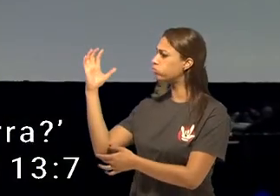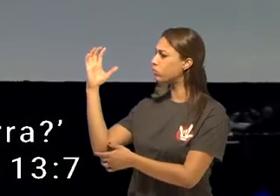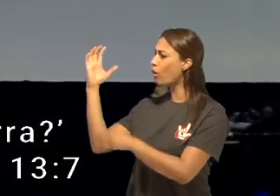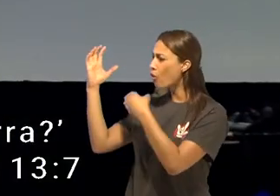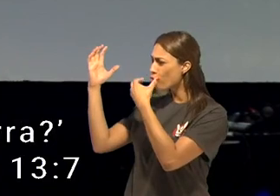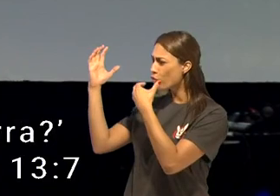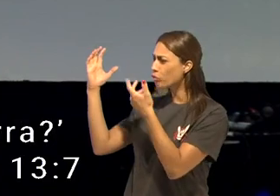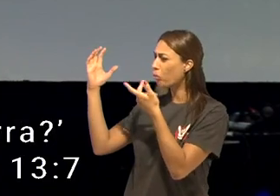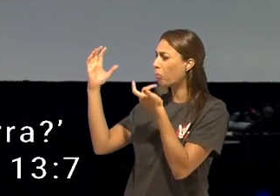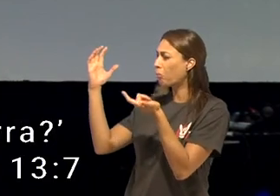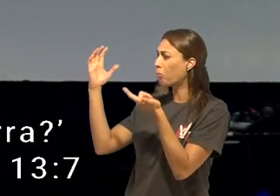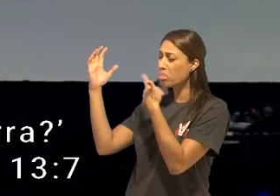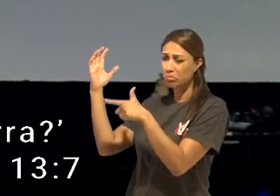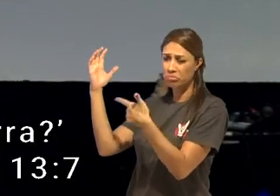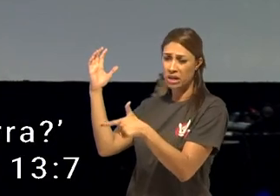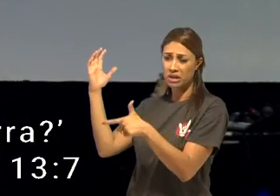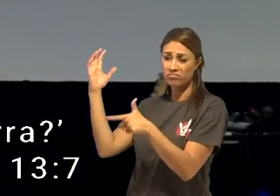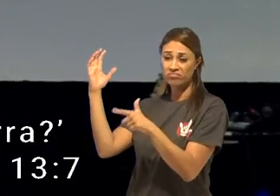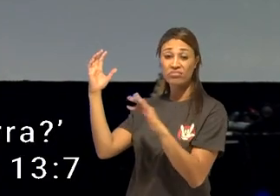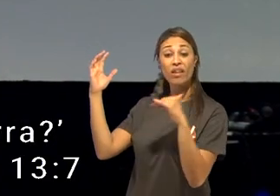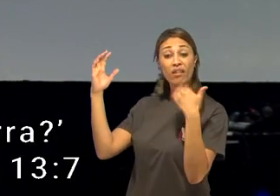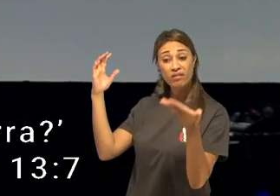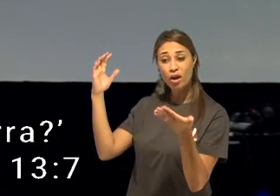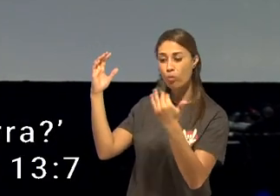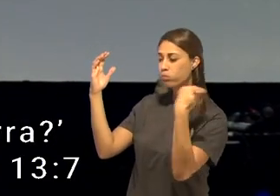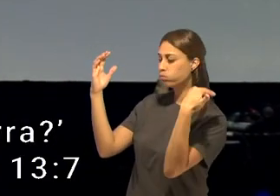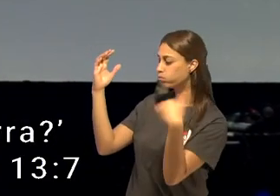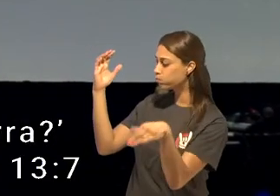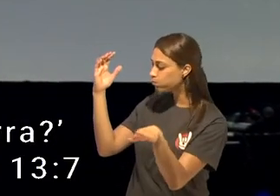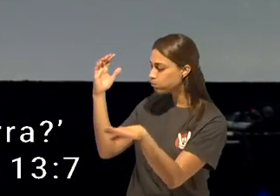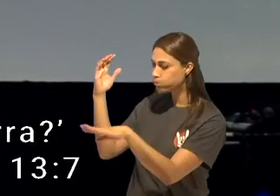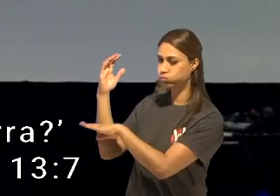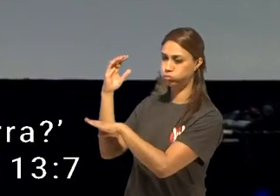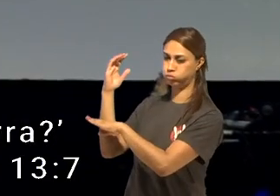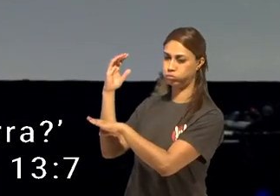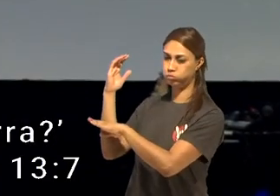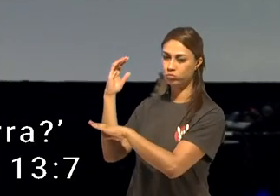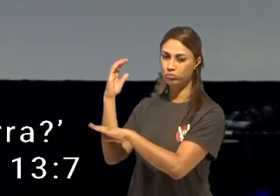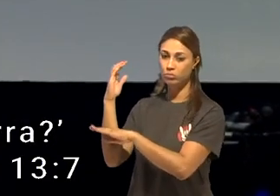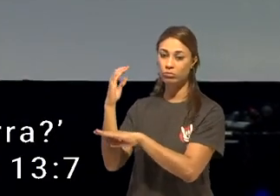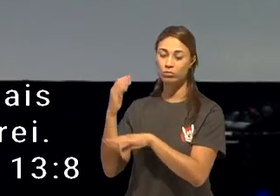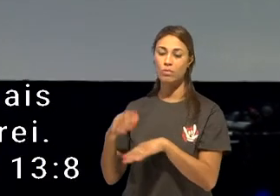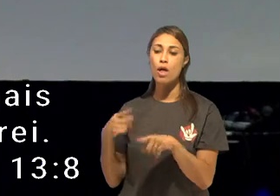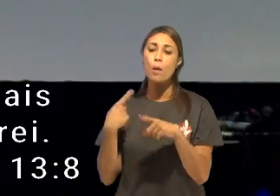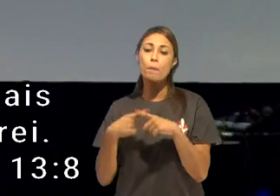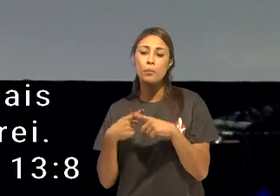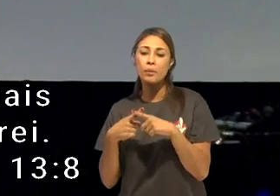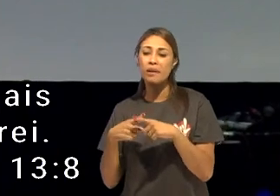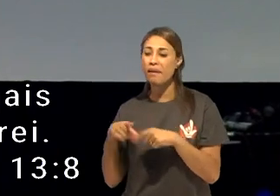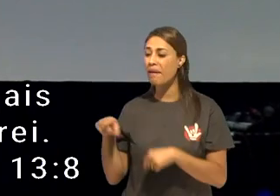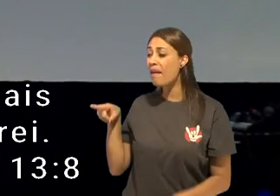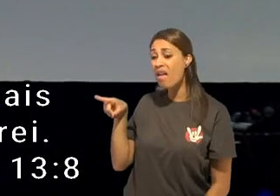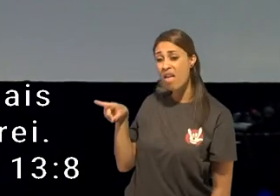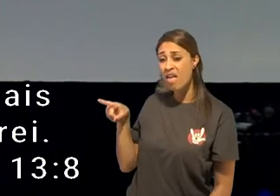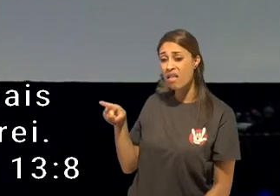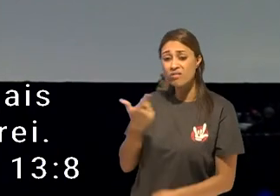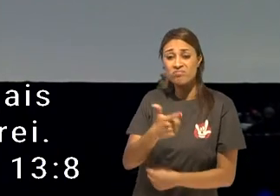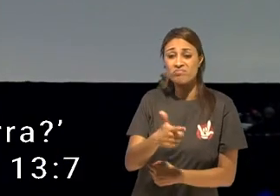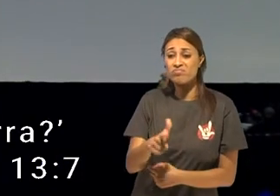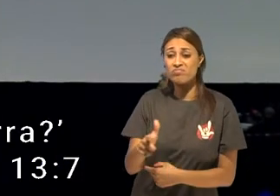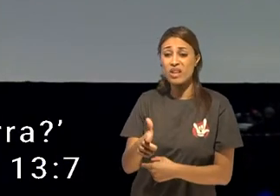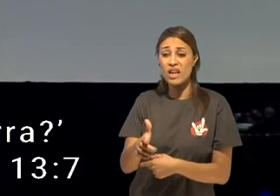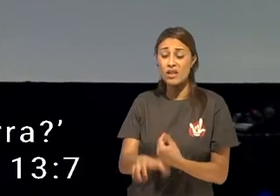isso, corte-a. Por que deixá-la inutilizar a terra? Aqui o Senhor está